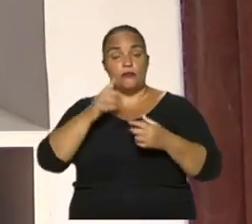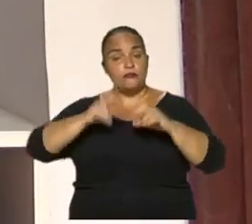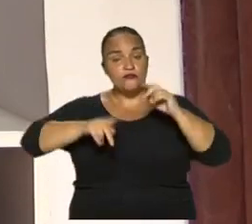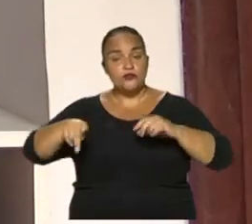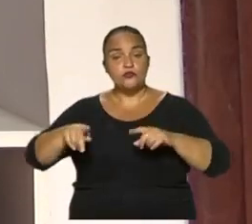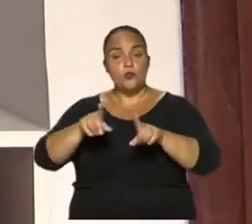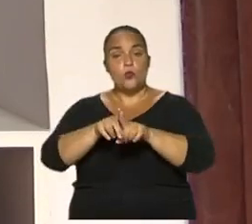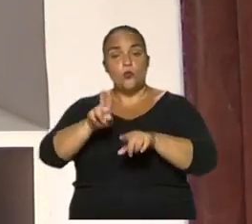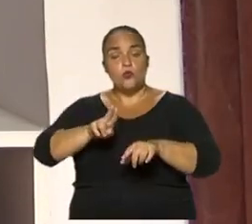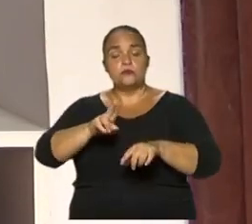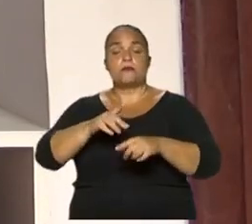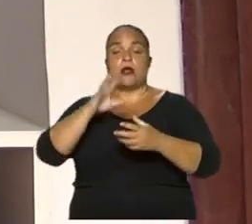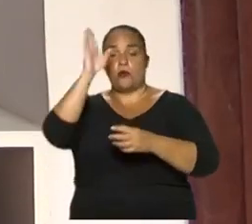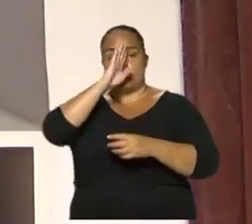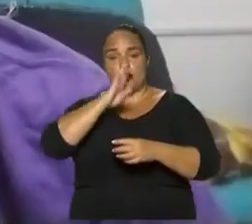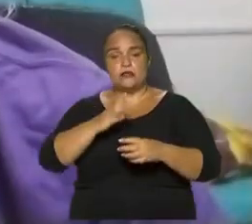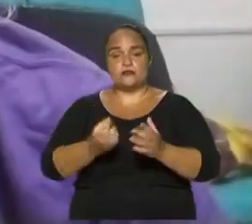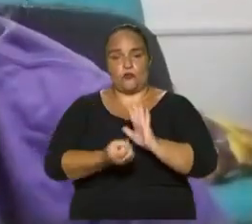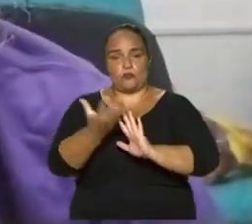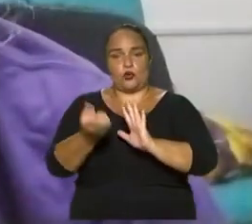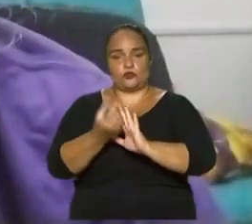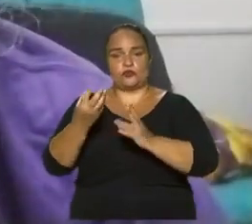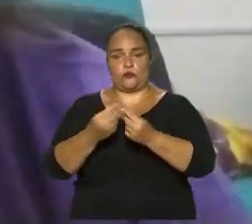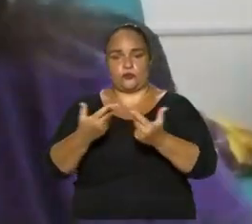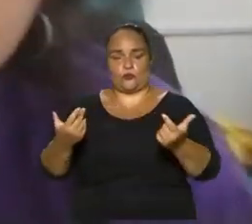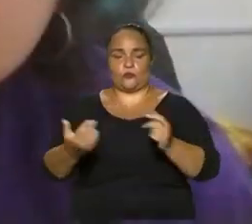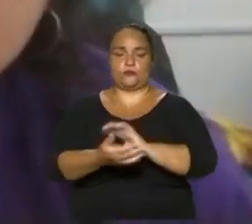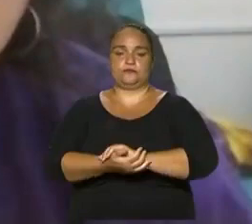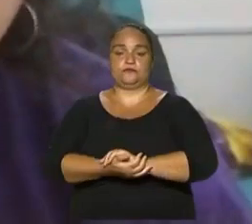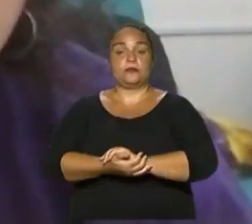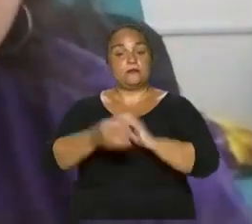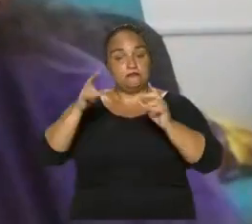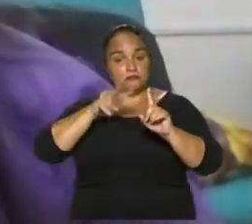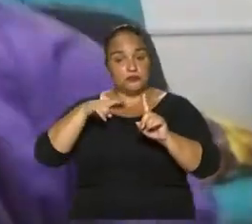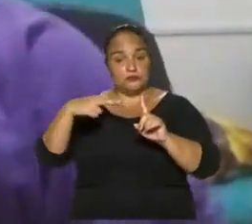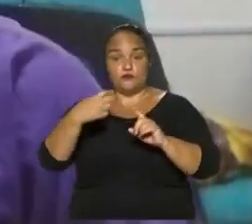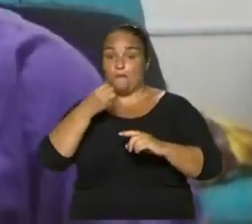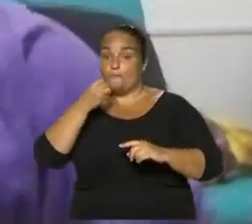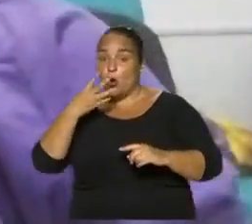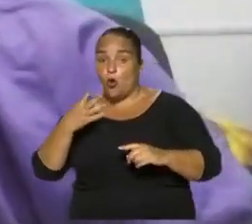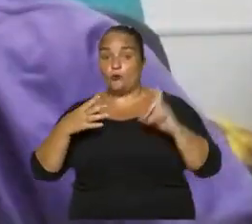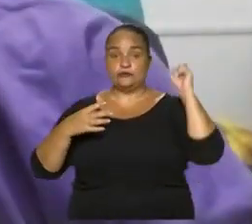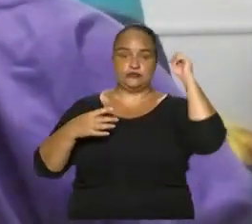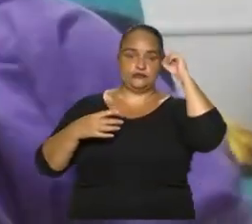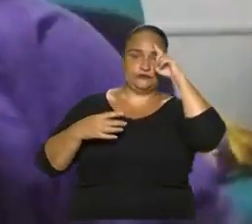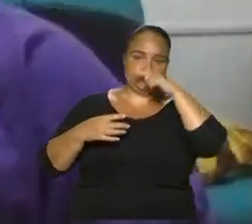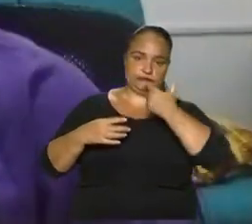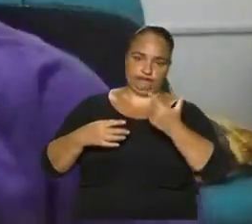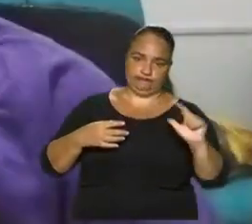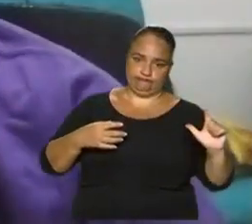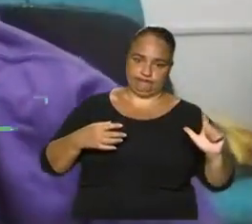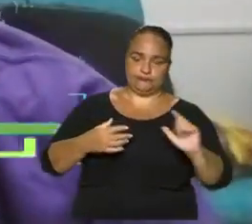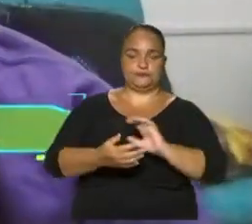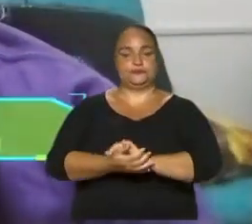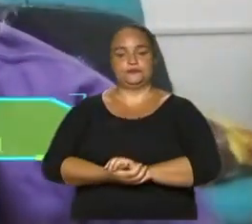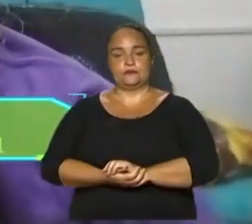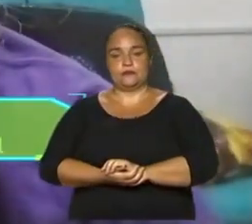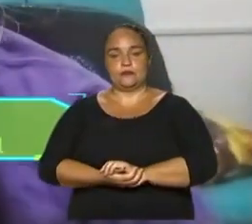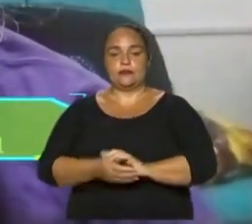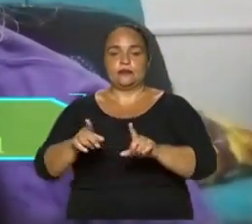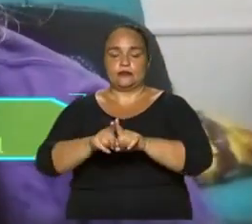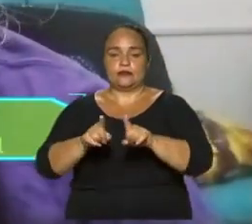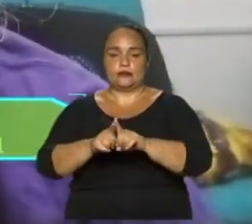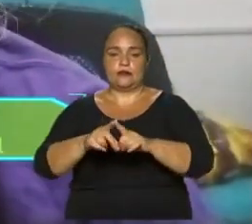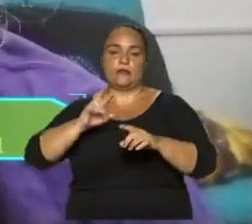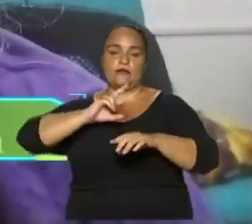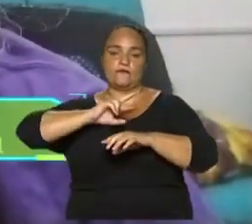Brasil também aumentou bastante essa produção. Perspectivas são boas por um lado e difíceis por outras, né? E no mundo também tem